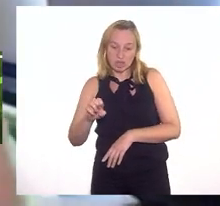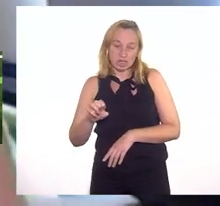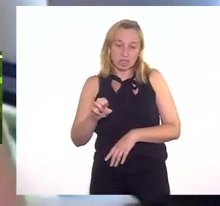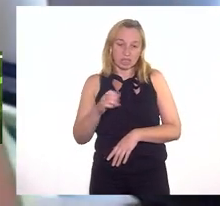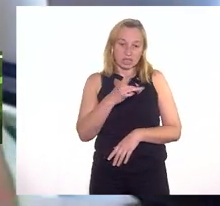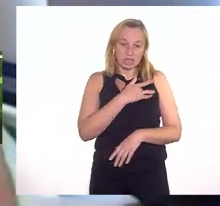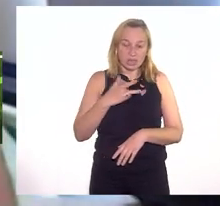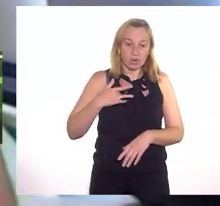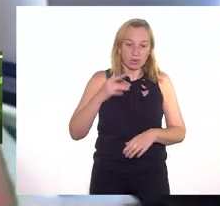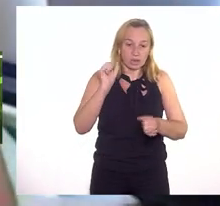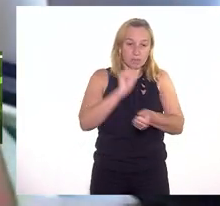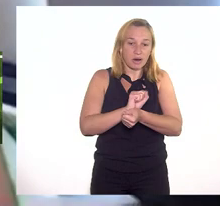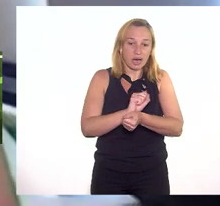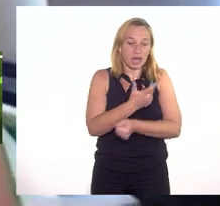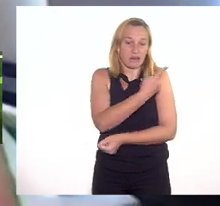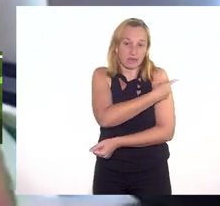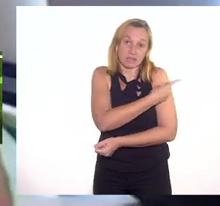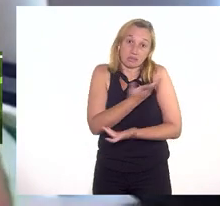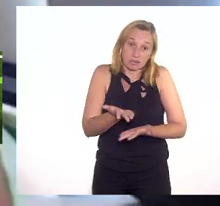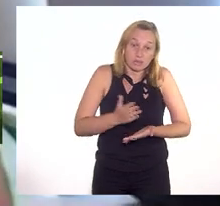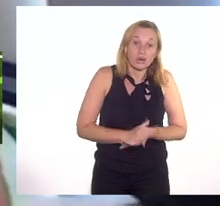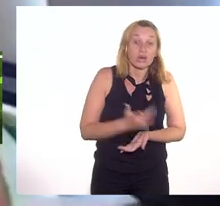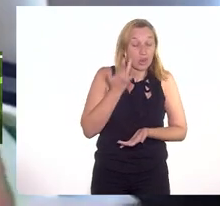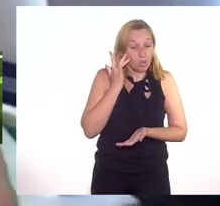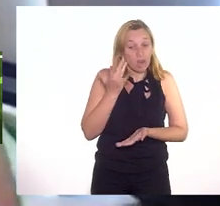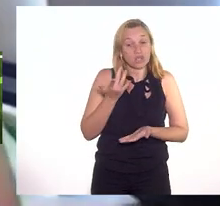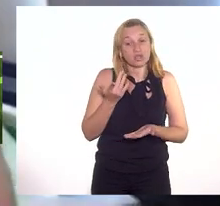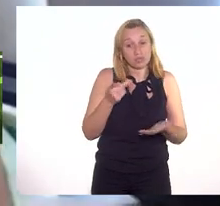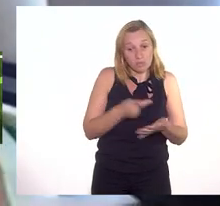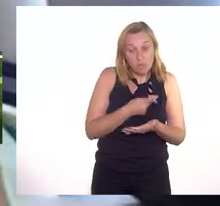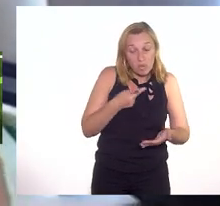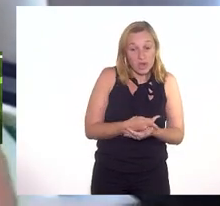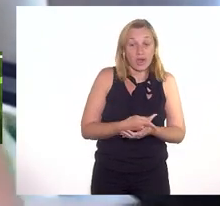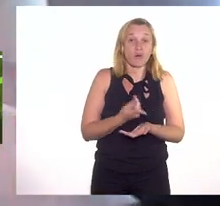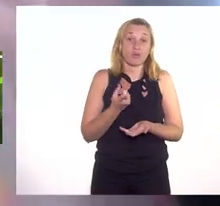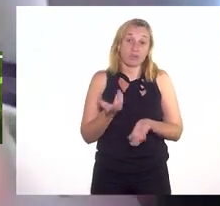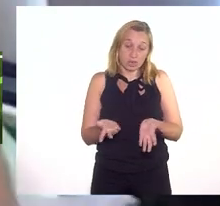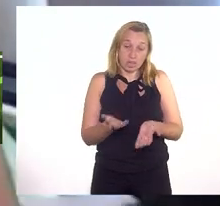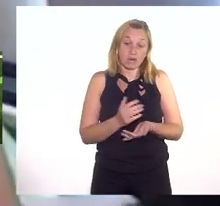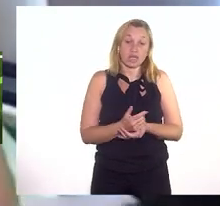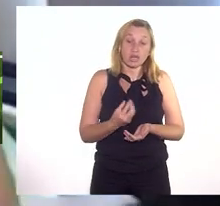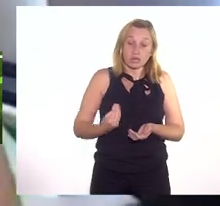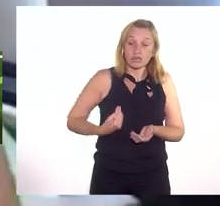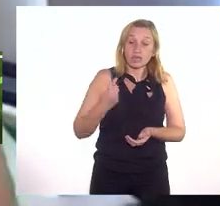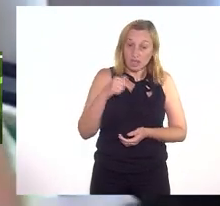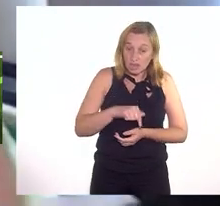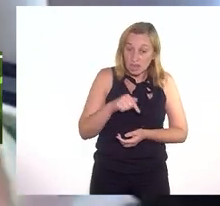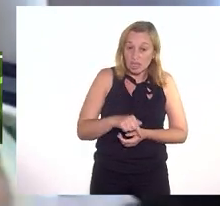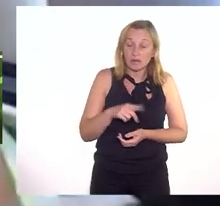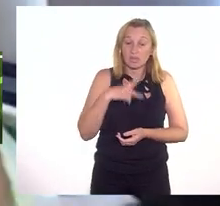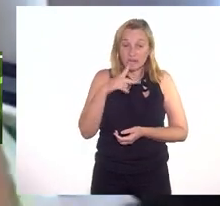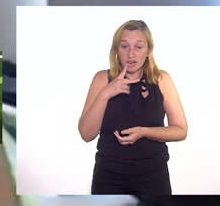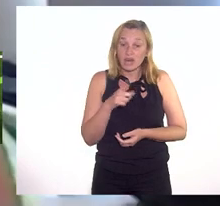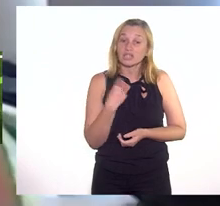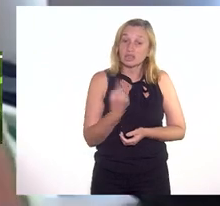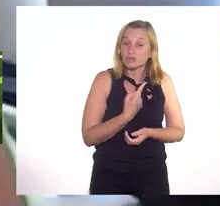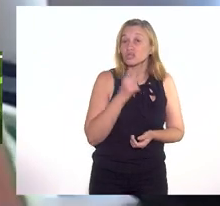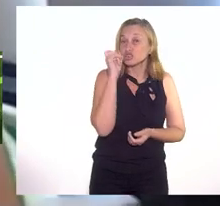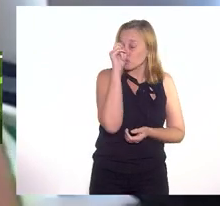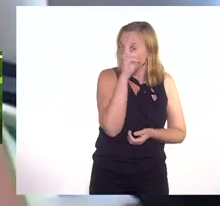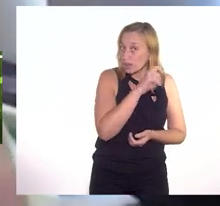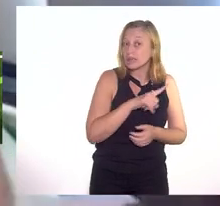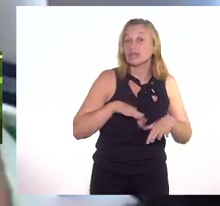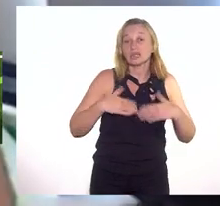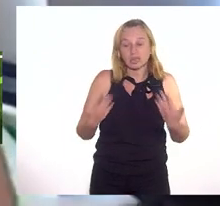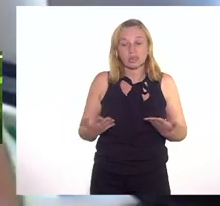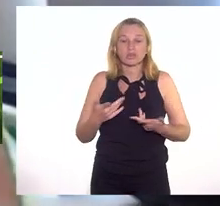pediu para que suspendesse a vacina. Então, eu acho isso um crime. Eu acho que a gente está aqui para isso, né, para falar das nossas dificuldades. Então,